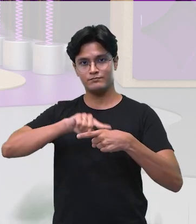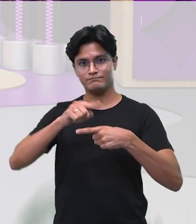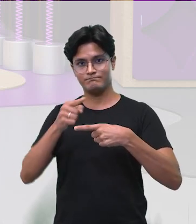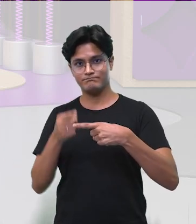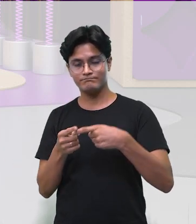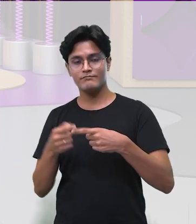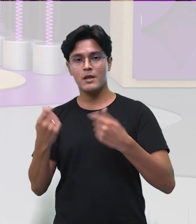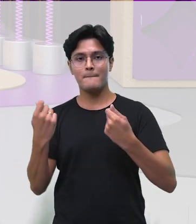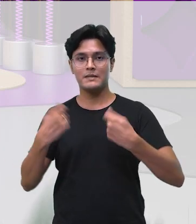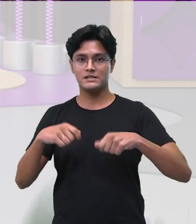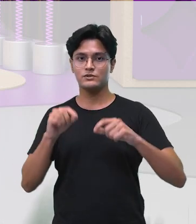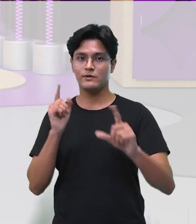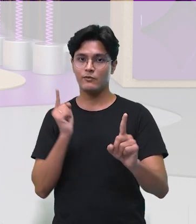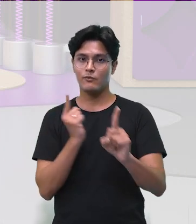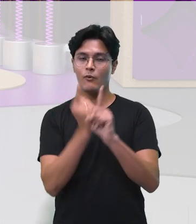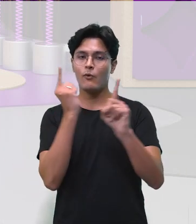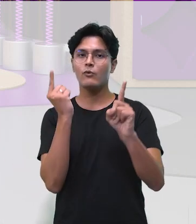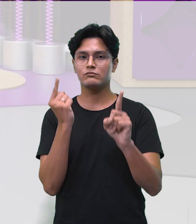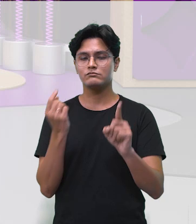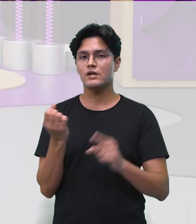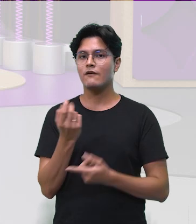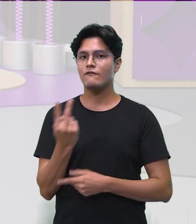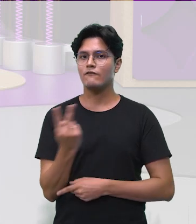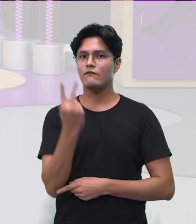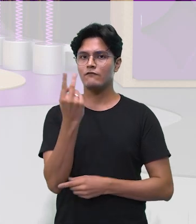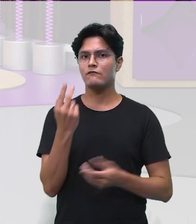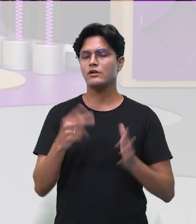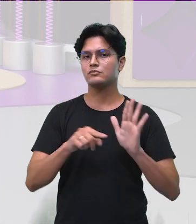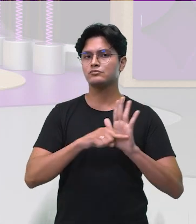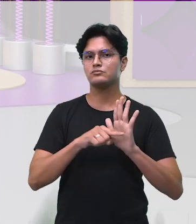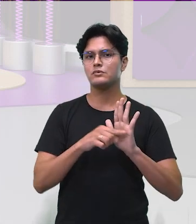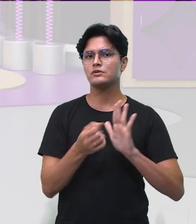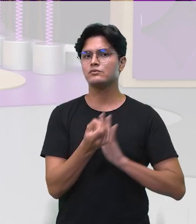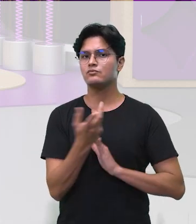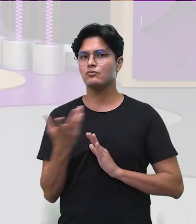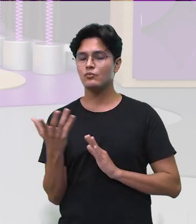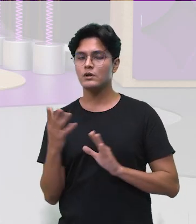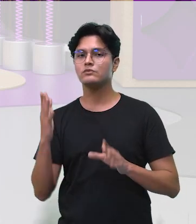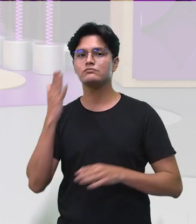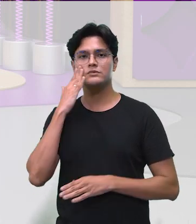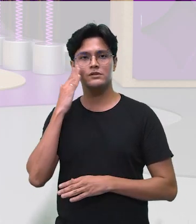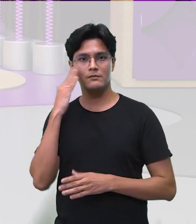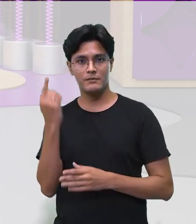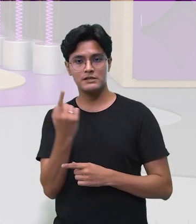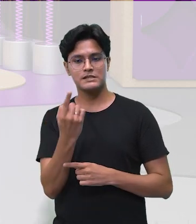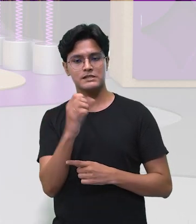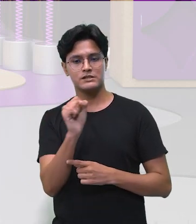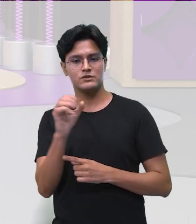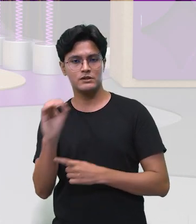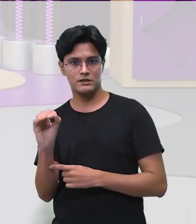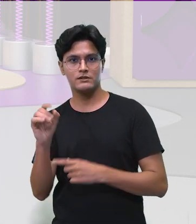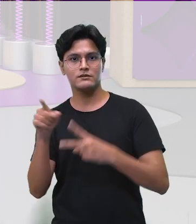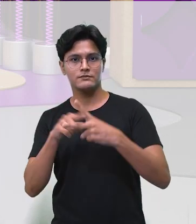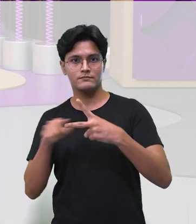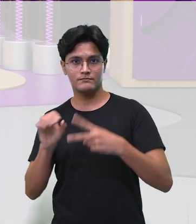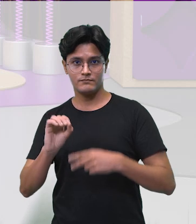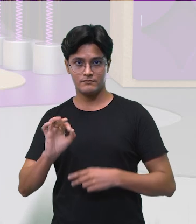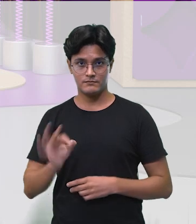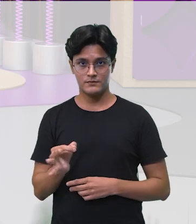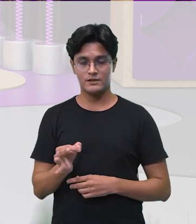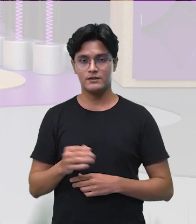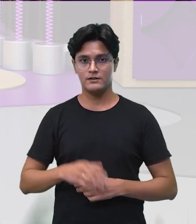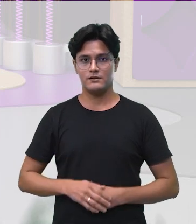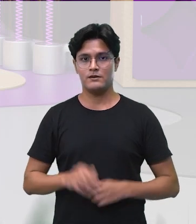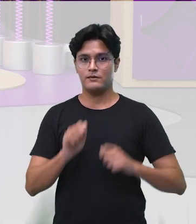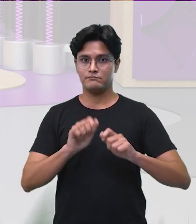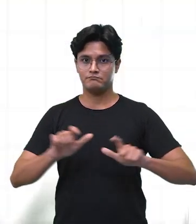diferença para poder dar ali os 180 graus, sempre dessa maneira, tá certo? Vamos ao quadro para a gente ver